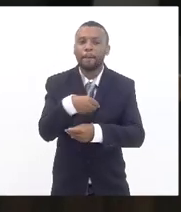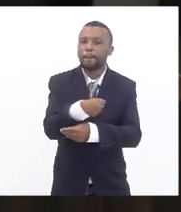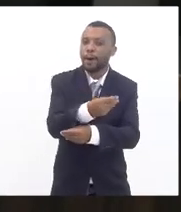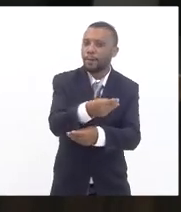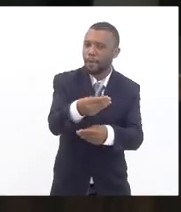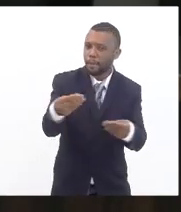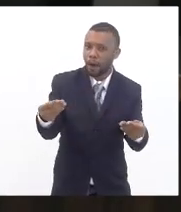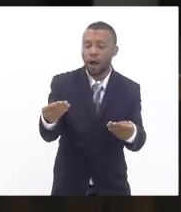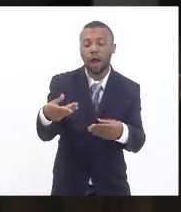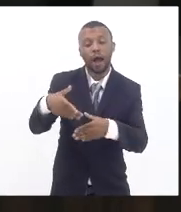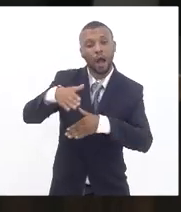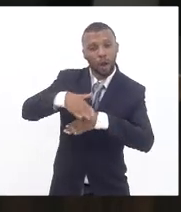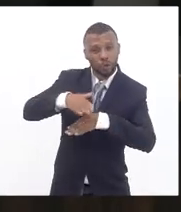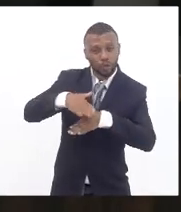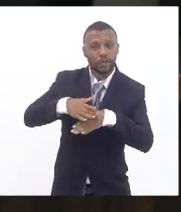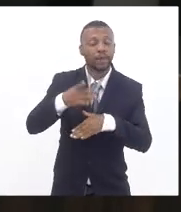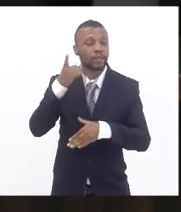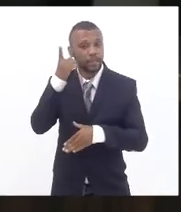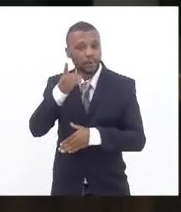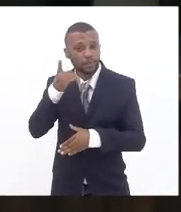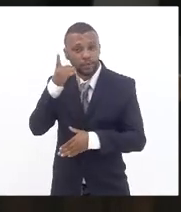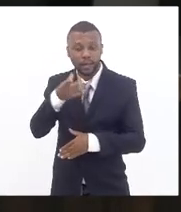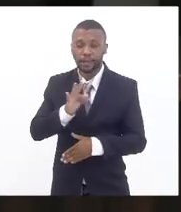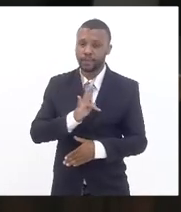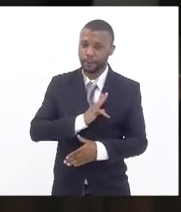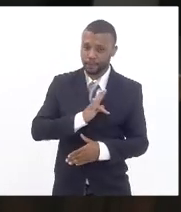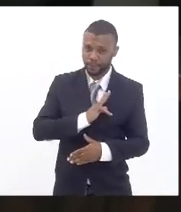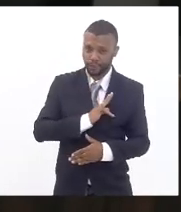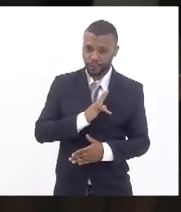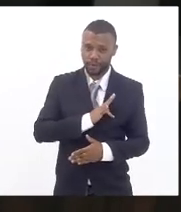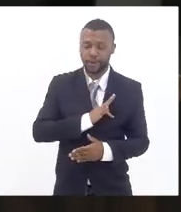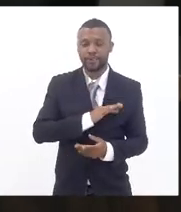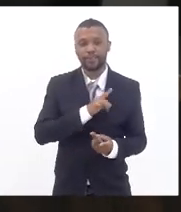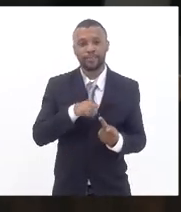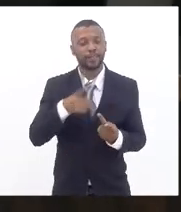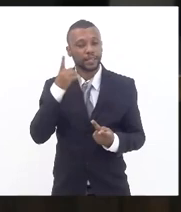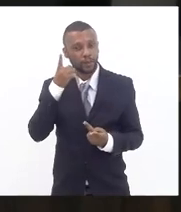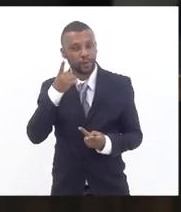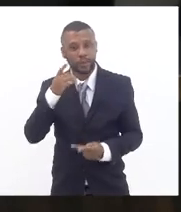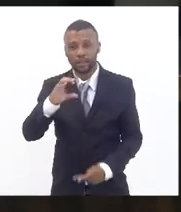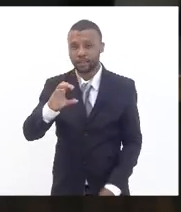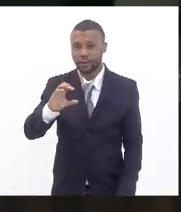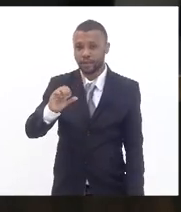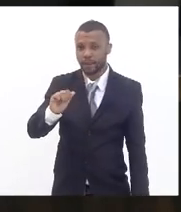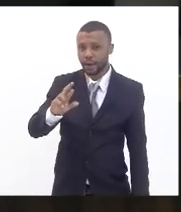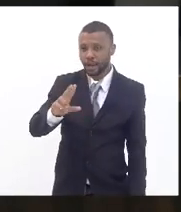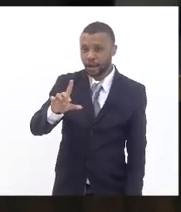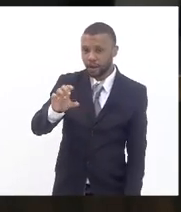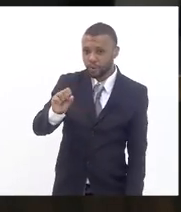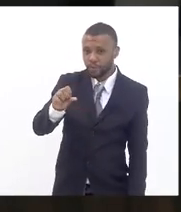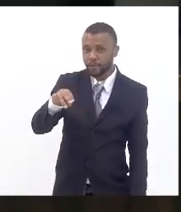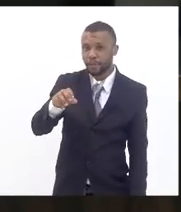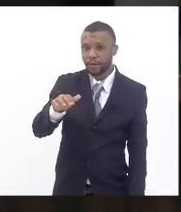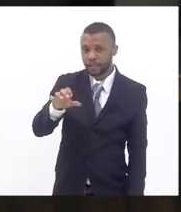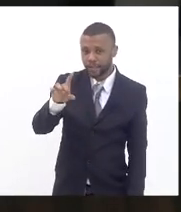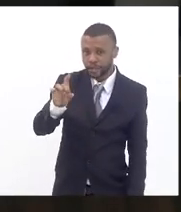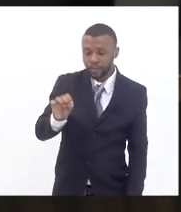Rocha, deputado Carlos Macedo, deputado...